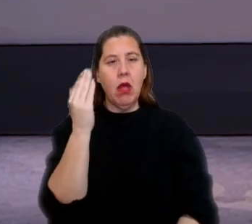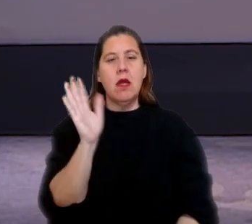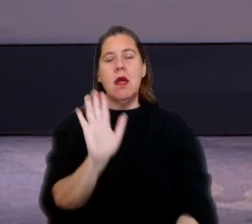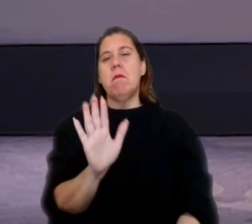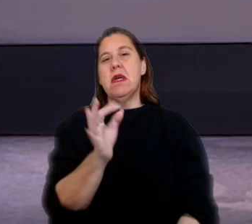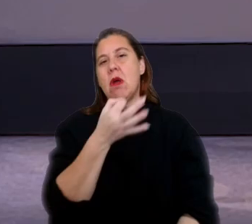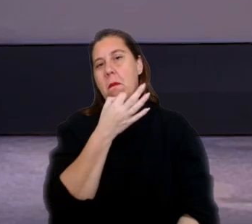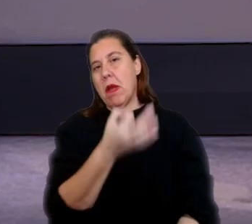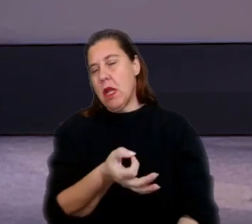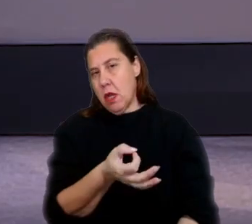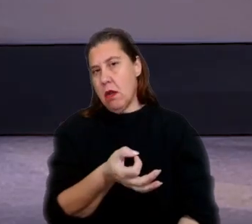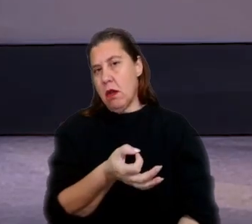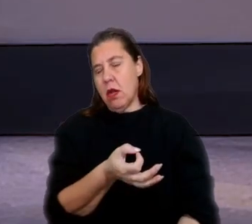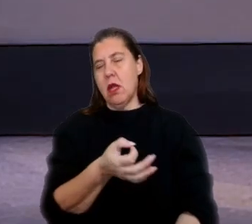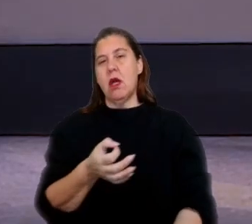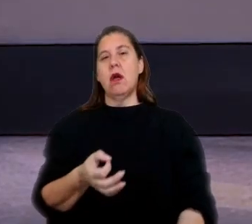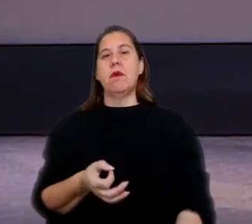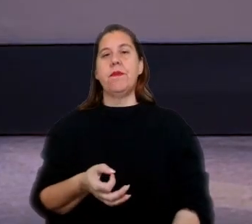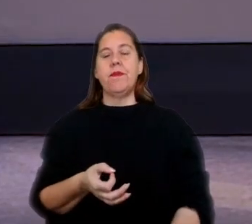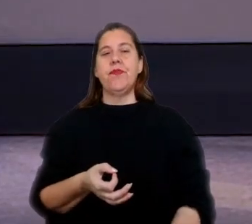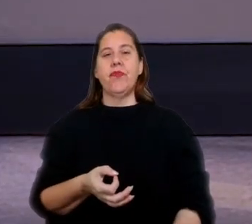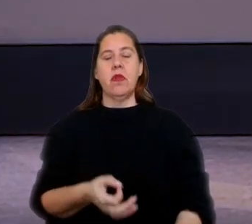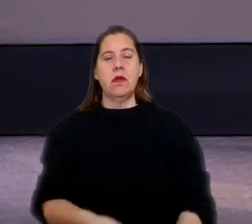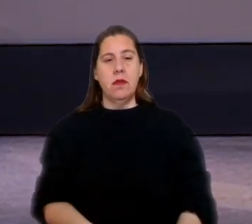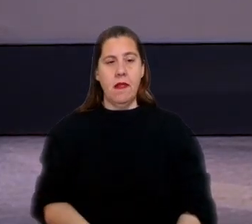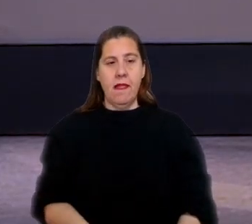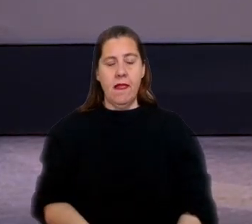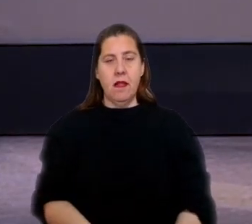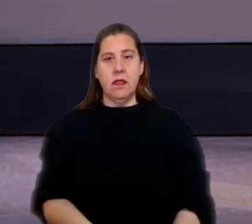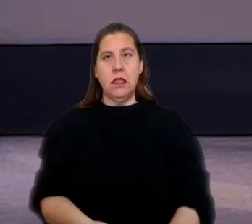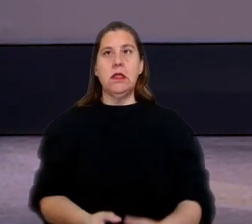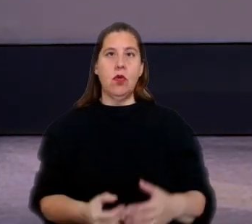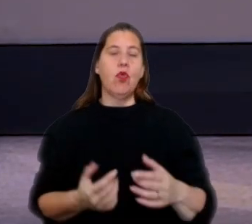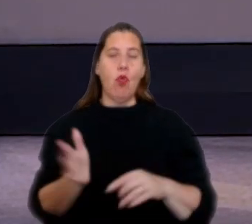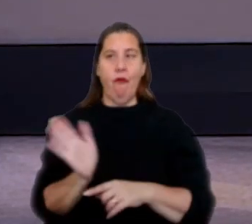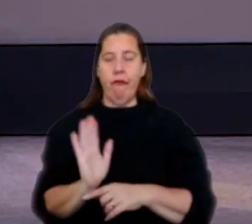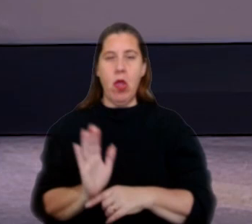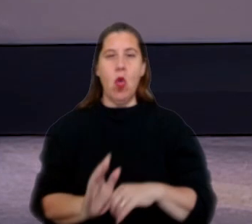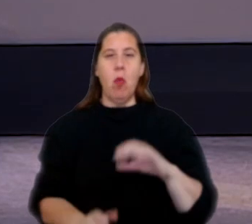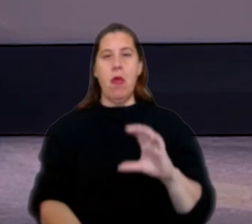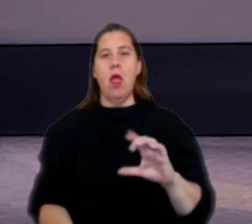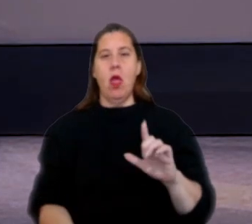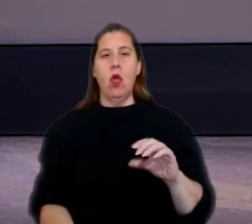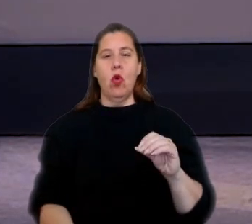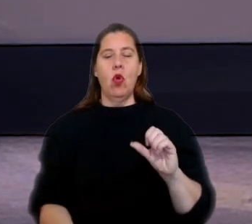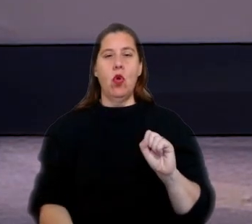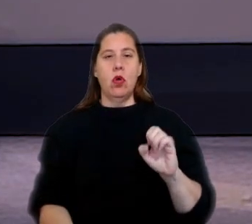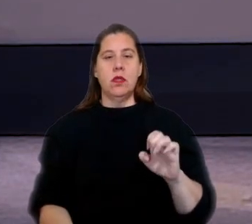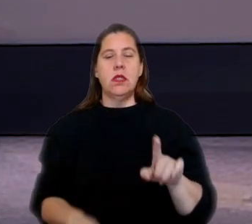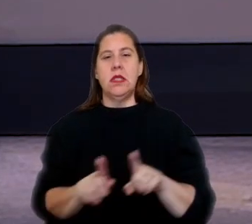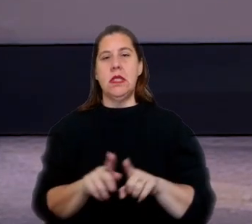entender, mas eu queria só comentar um recurso, né, que para além do close e desse tempo,